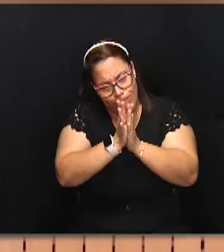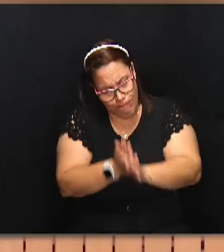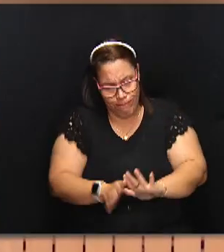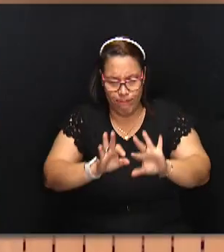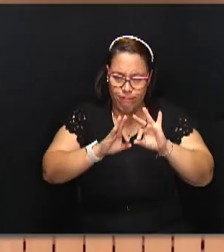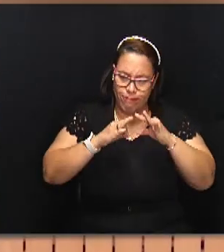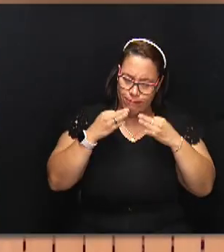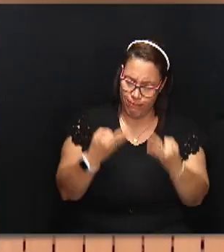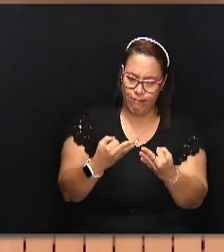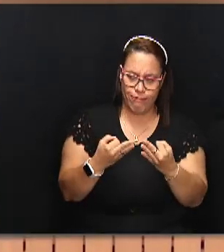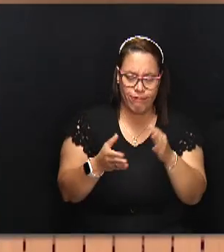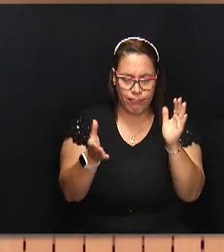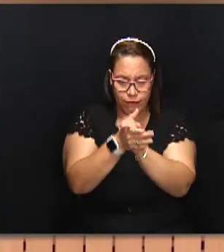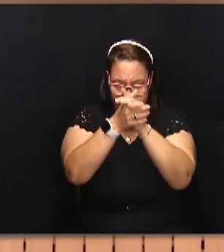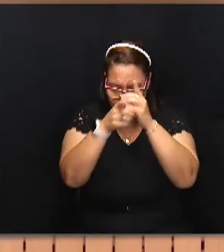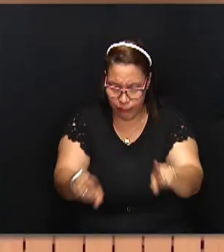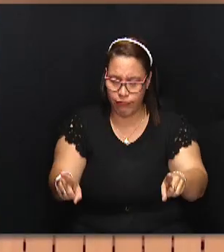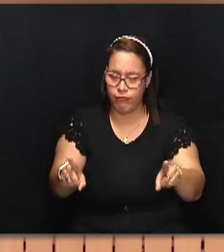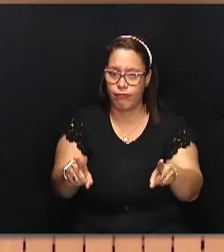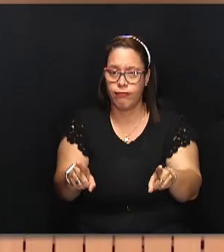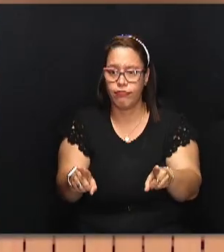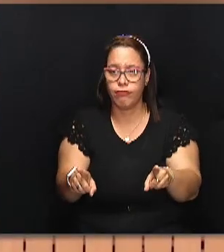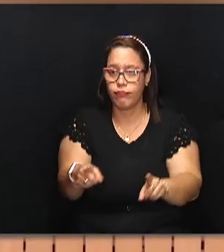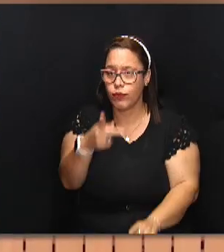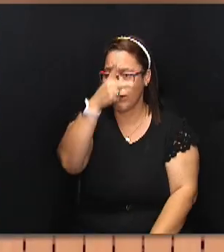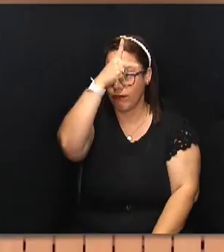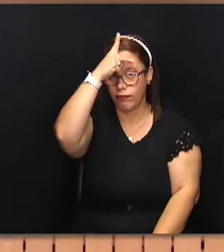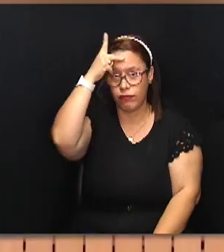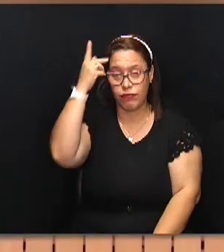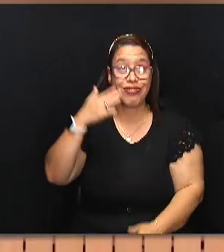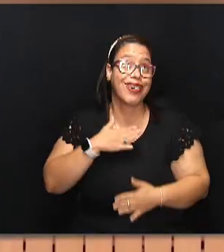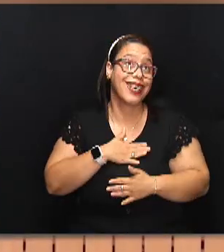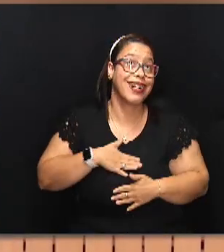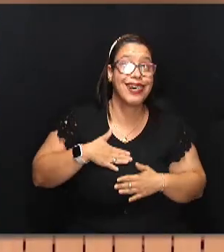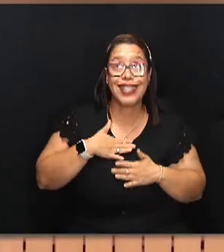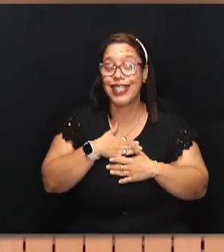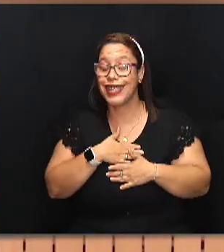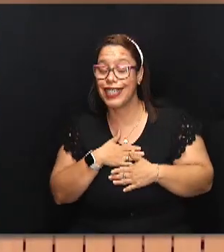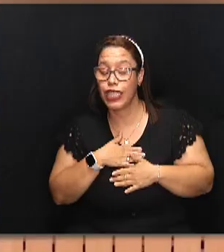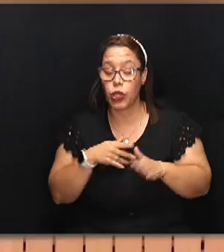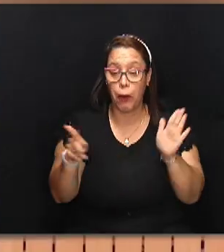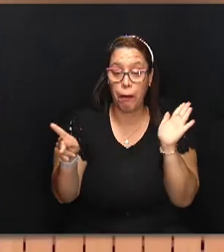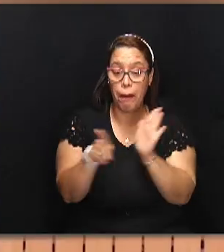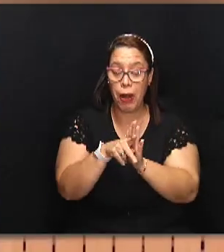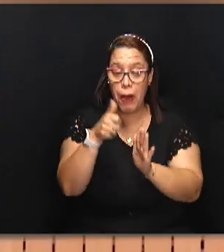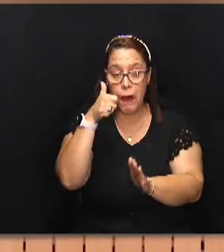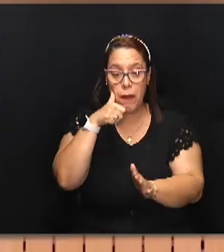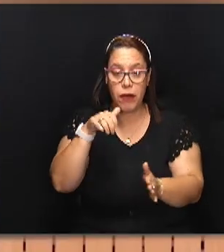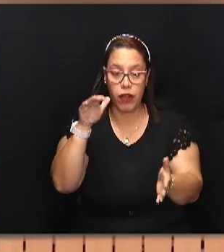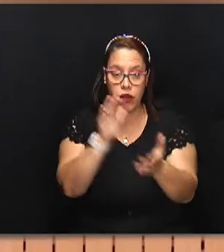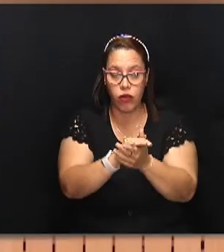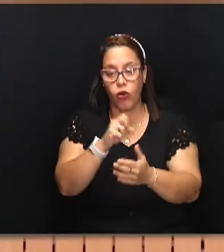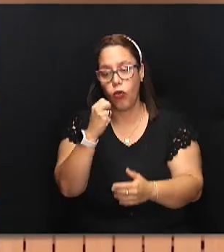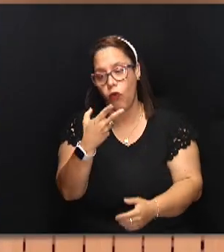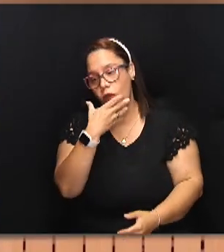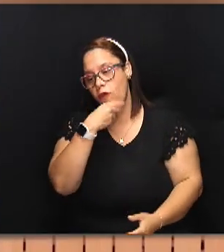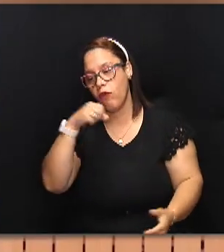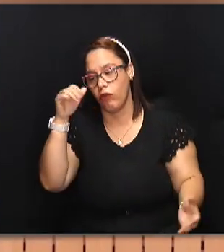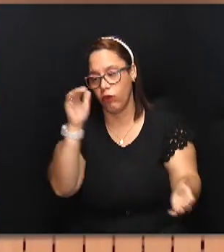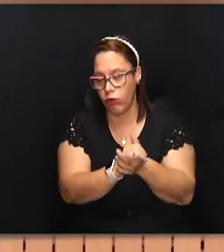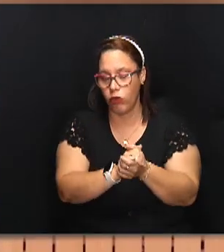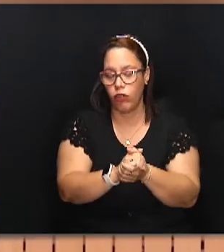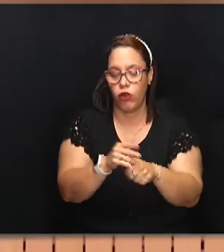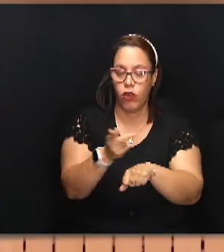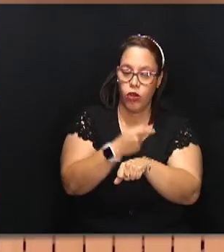tem causado divórcios, a pessoa não se satisfaz mais com sua companheira de vida, vai buscar fora do